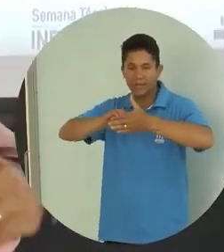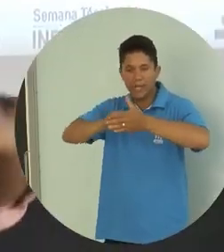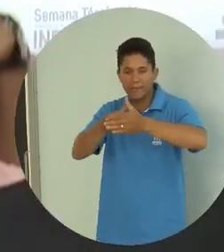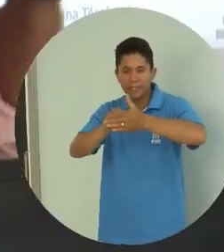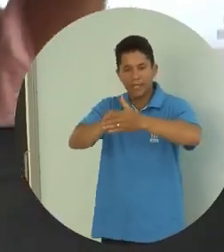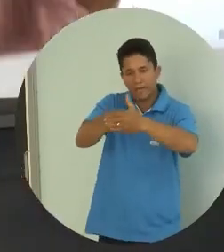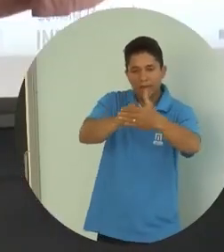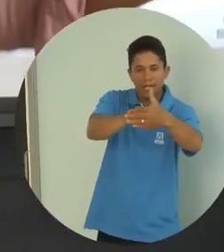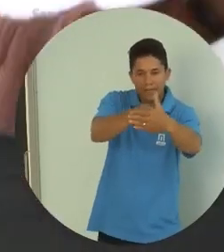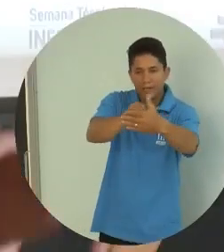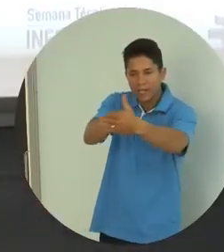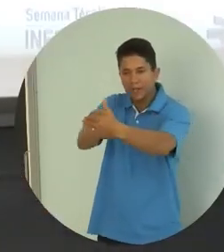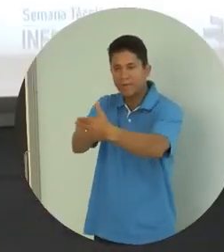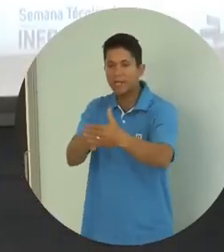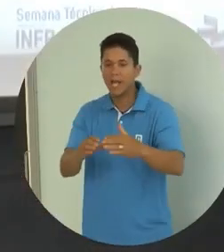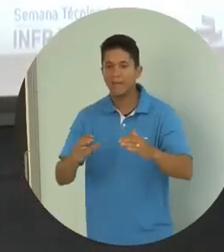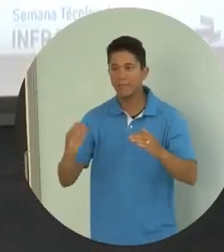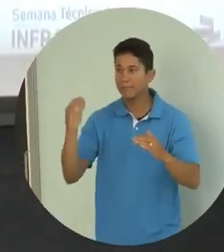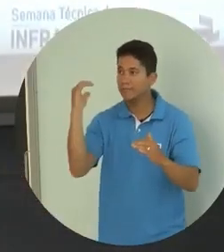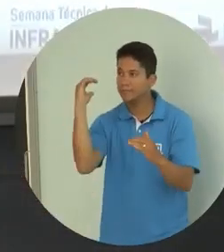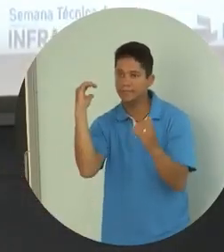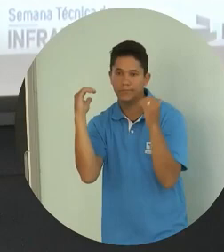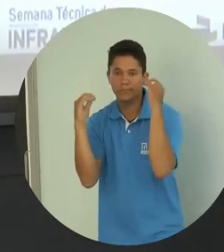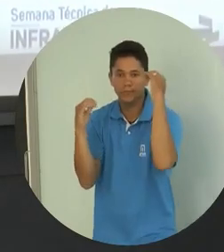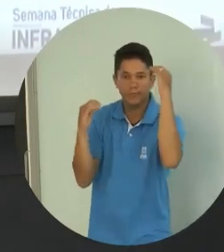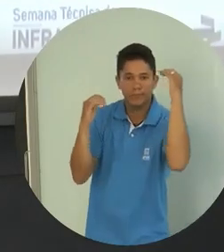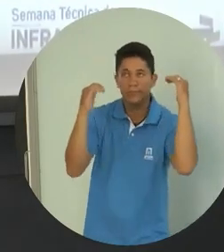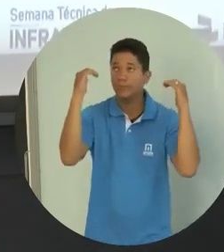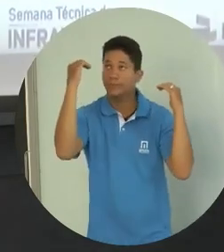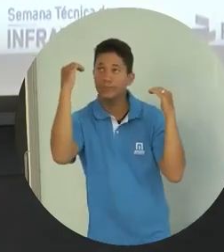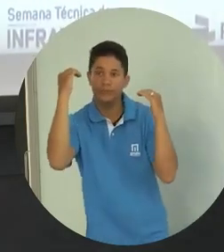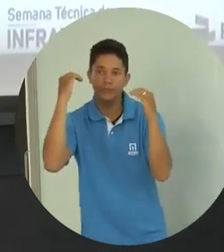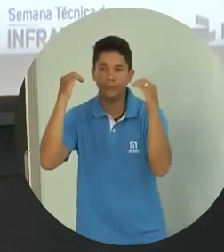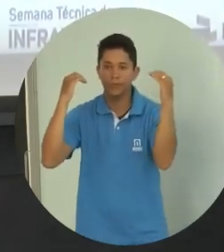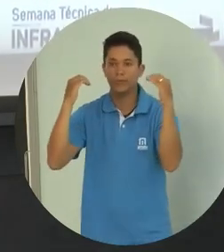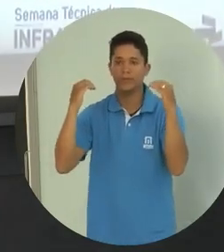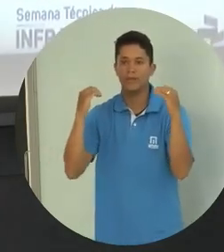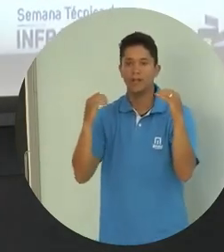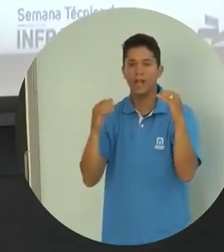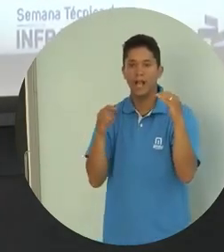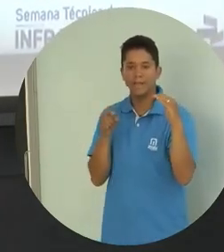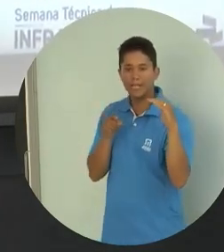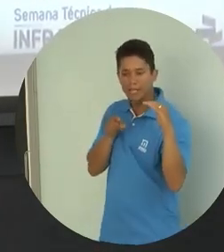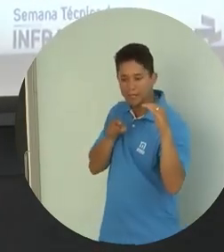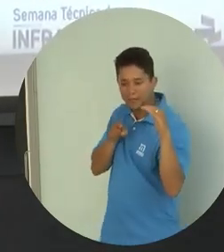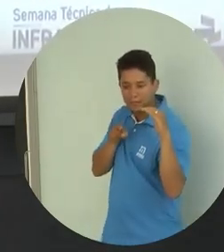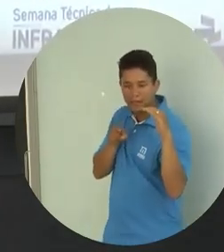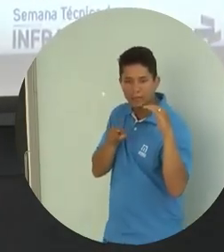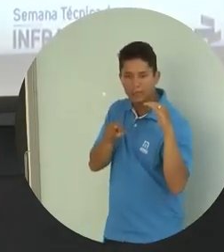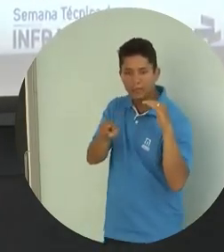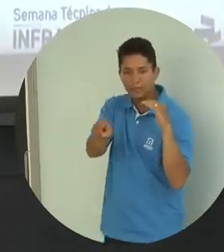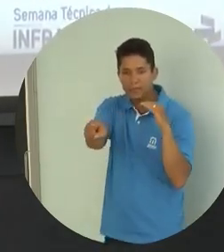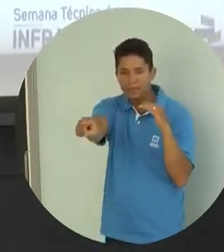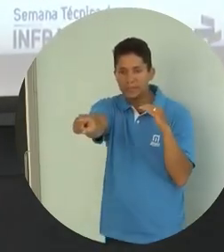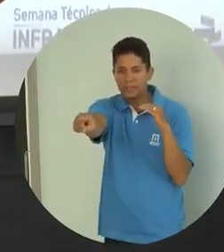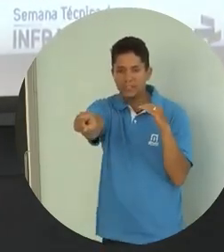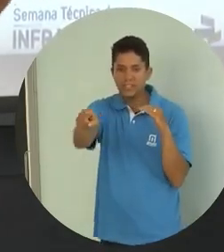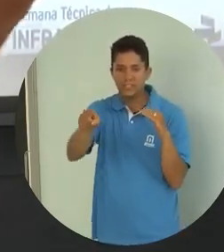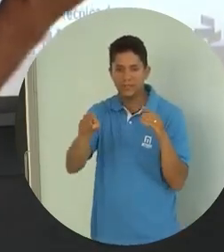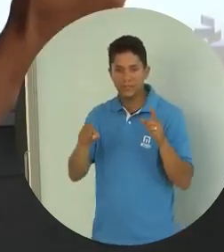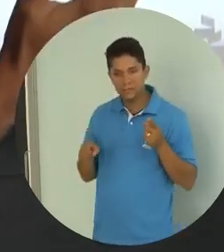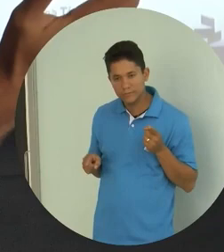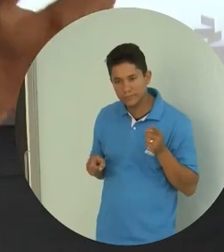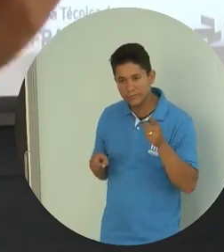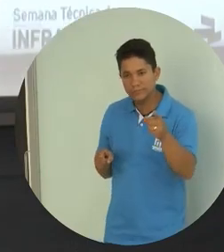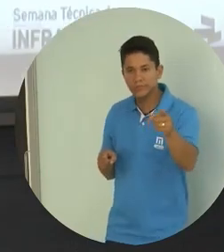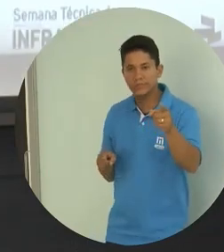ármico, fabricado o ármico lá internamente. Então, a gente vai criando linhas de injeções, a gente cria linha de injeções acompanhando a execução do